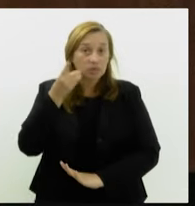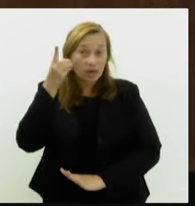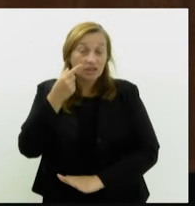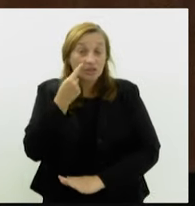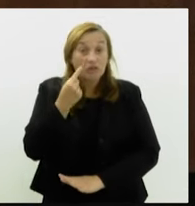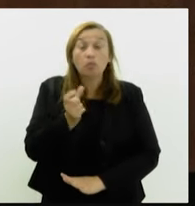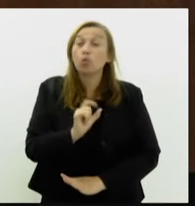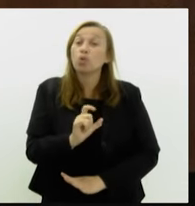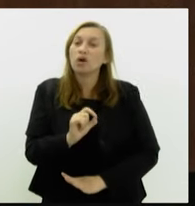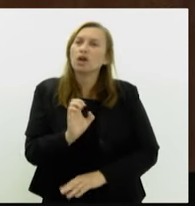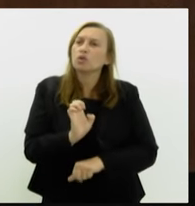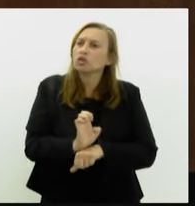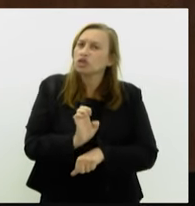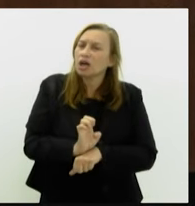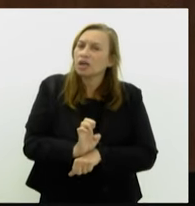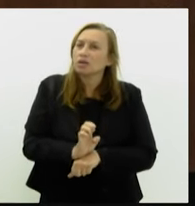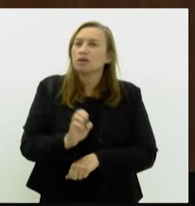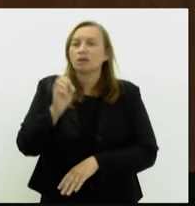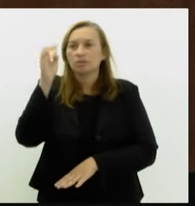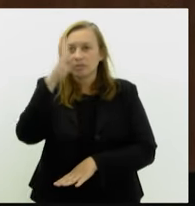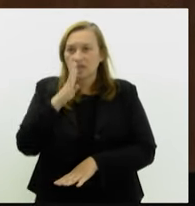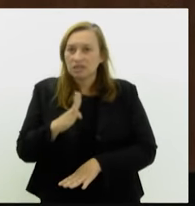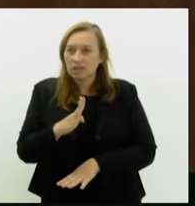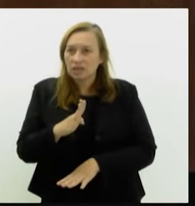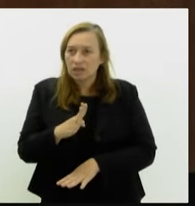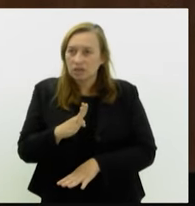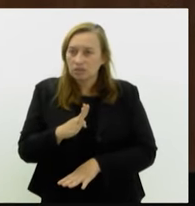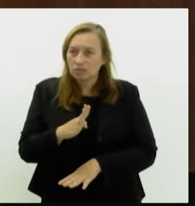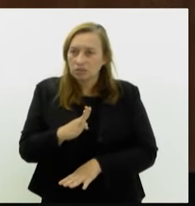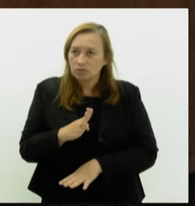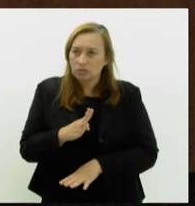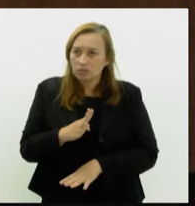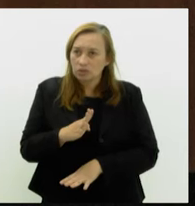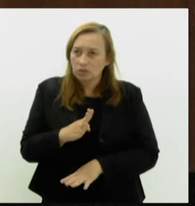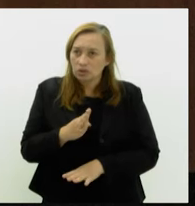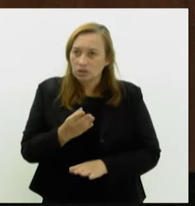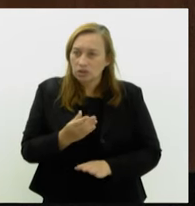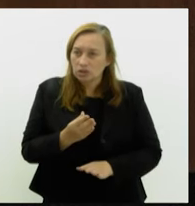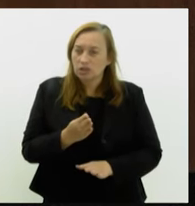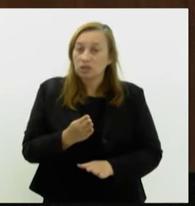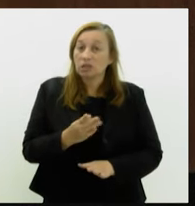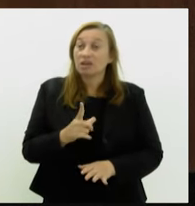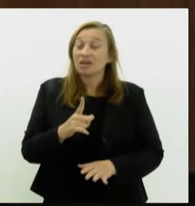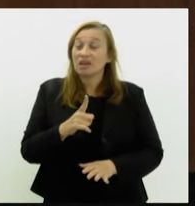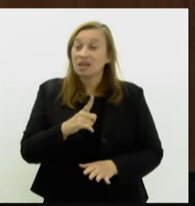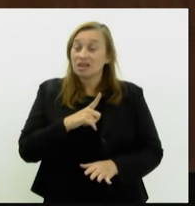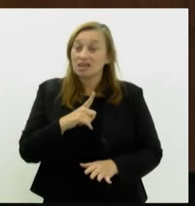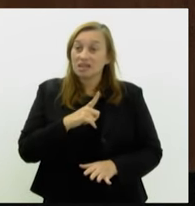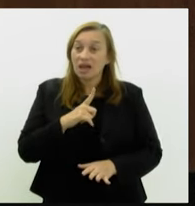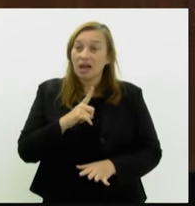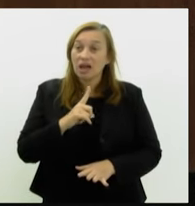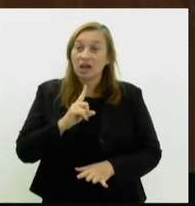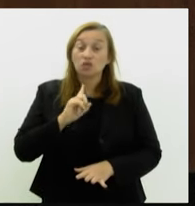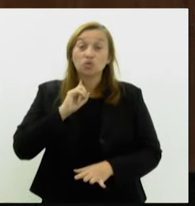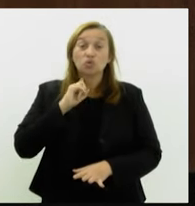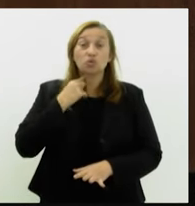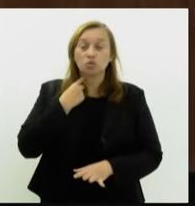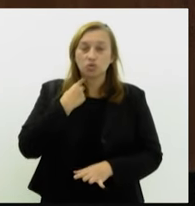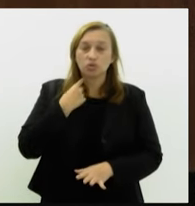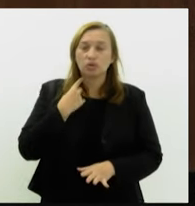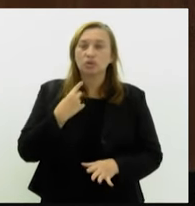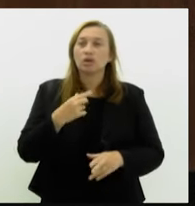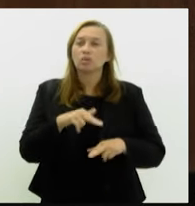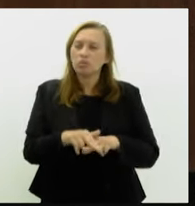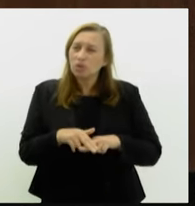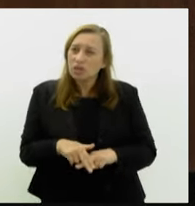vemos que o Estado brasileiro está corroído por dentro das suas instituições. E é nesse sentido